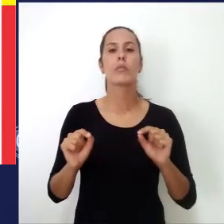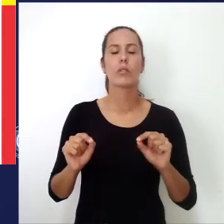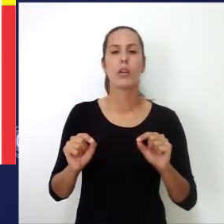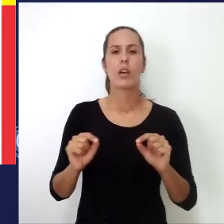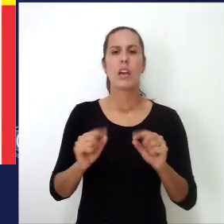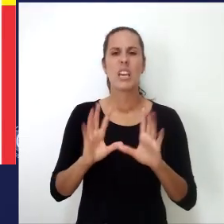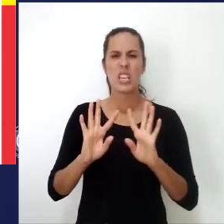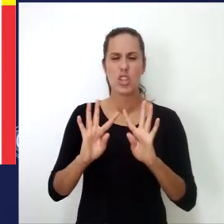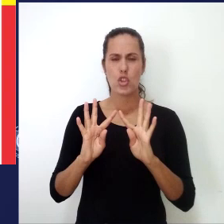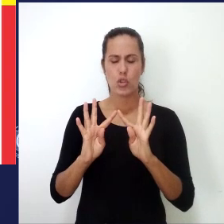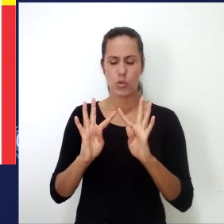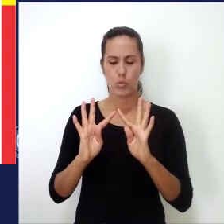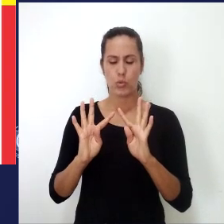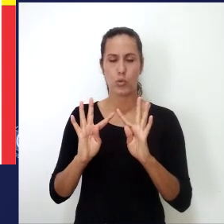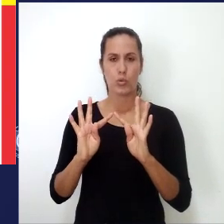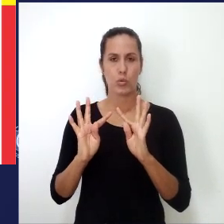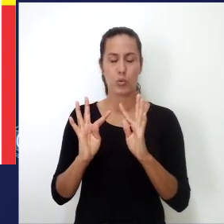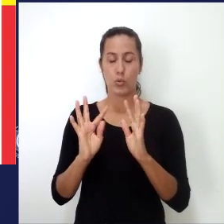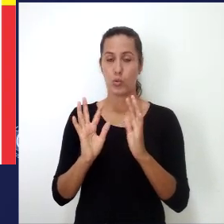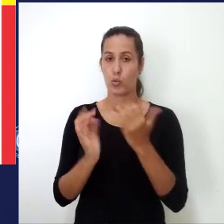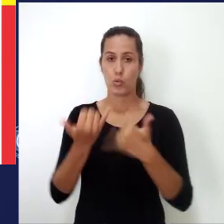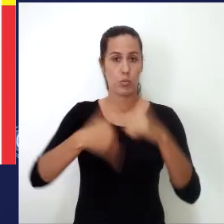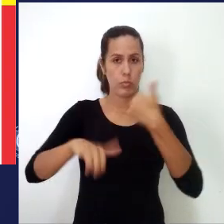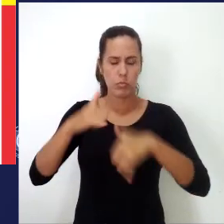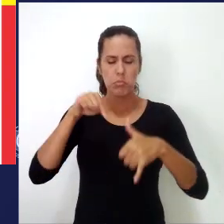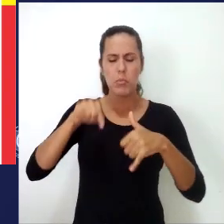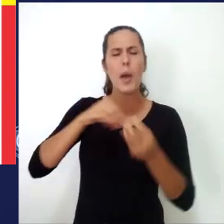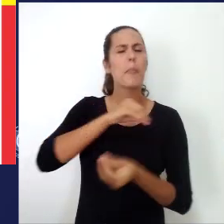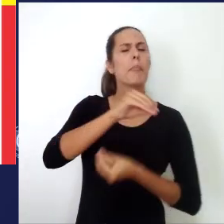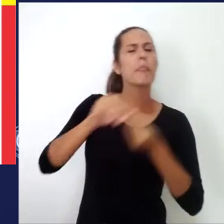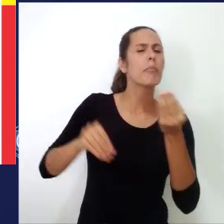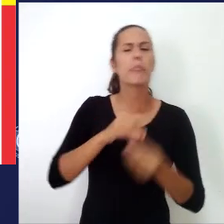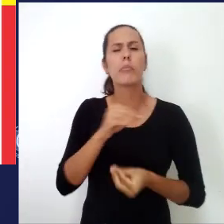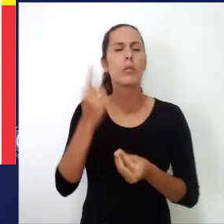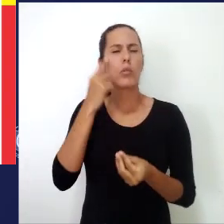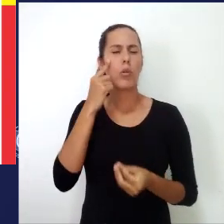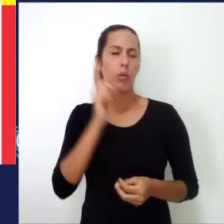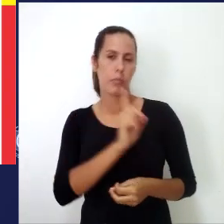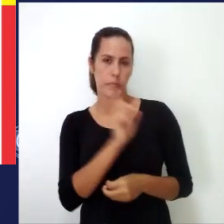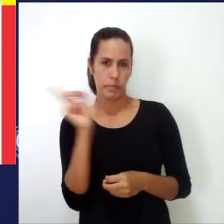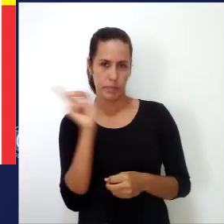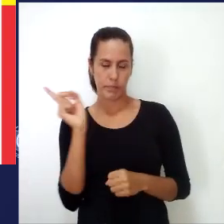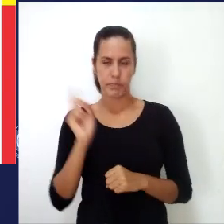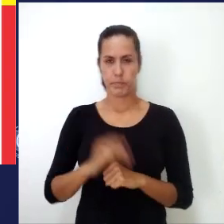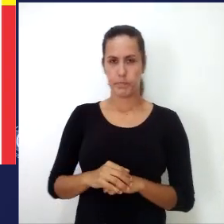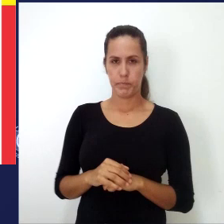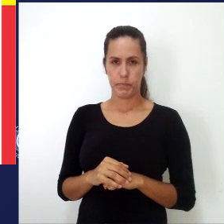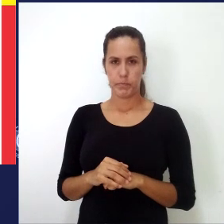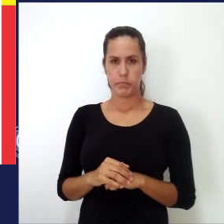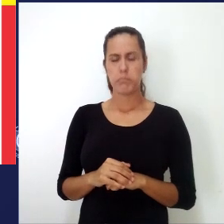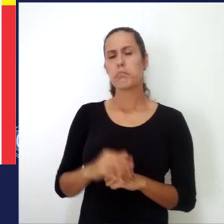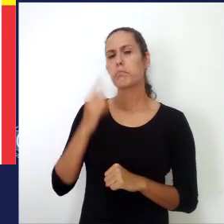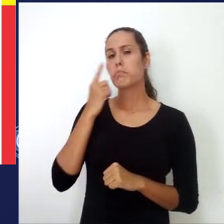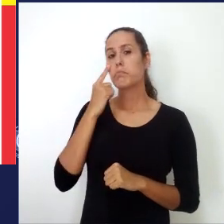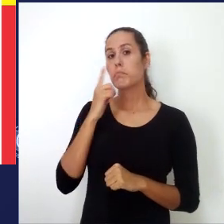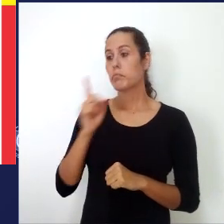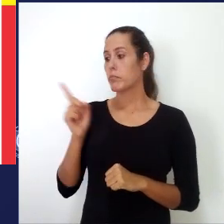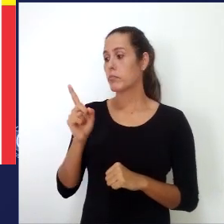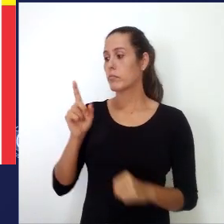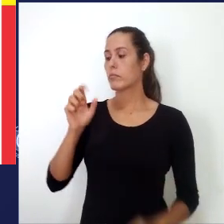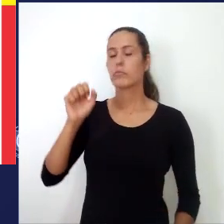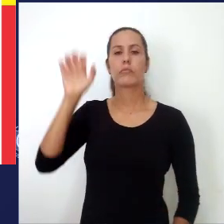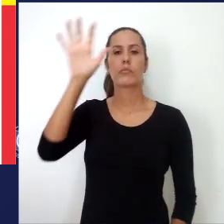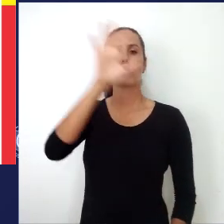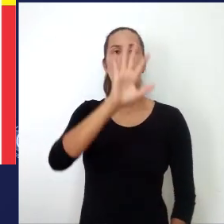de substâncias. Observe aí na telinha para a gente ver essa questão de mistura de substância. Veja só o ar.